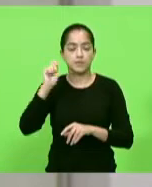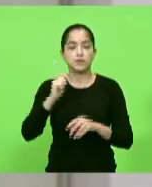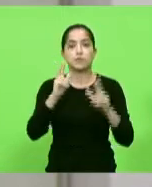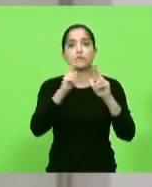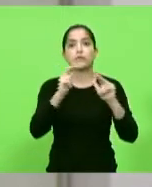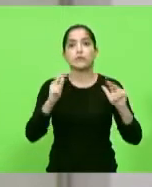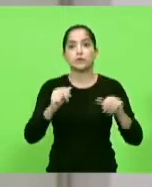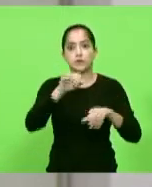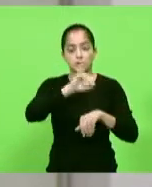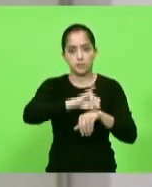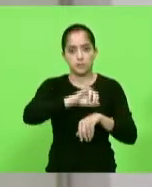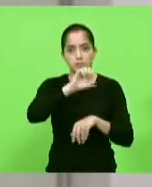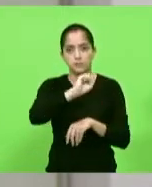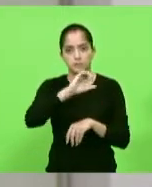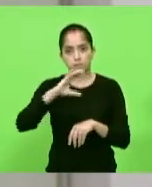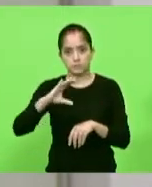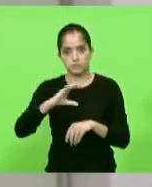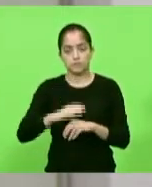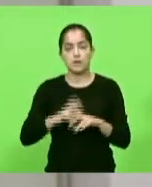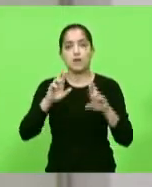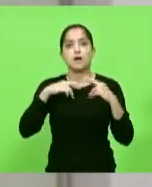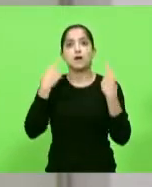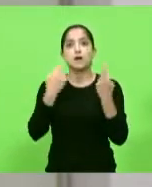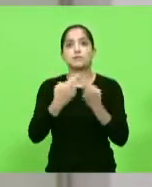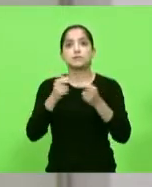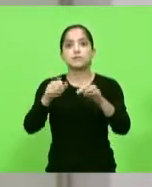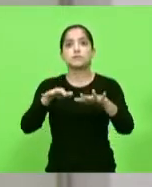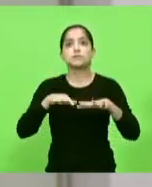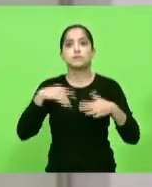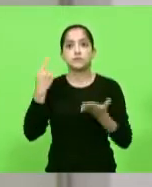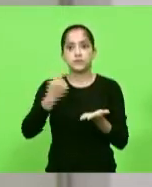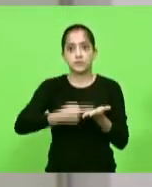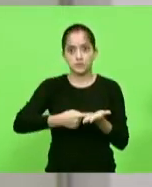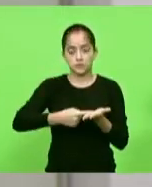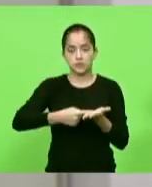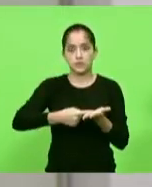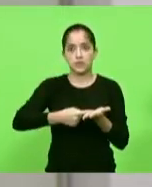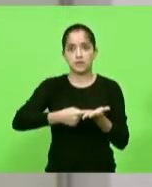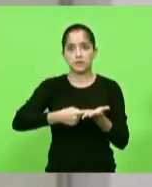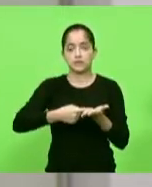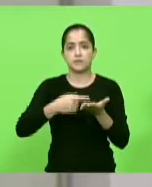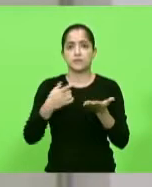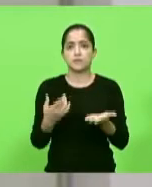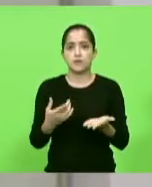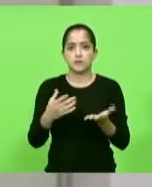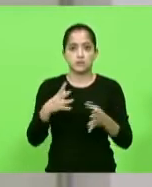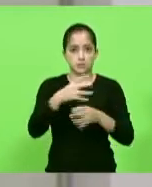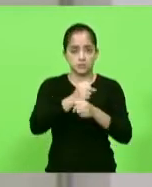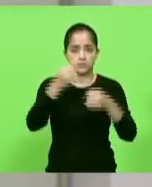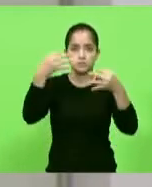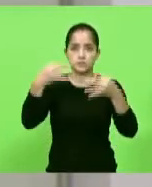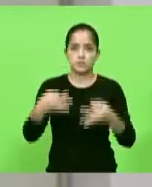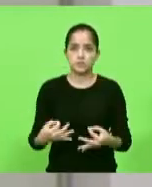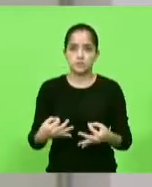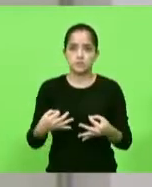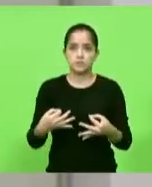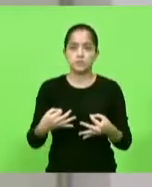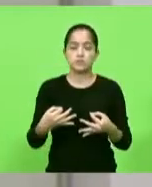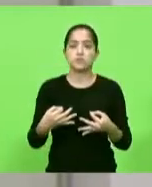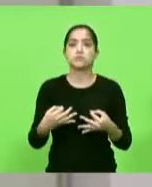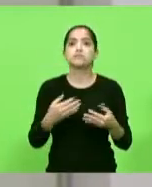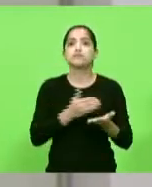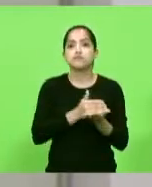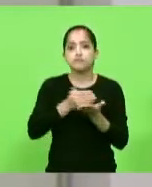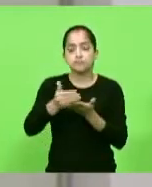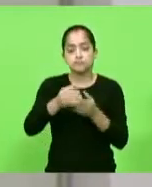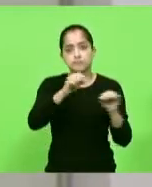nesta cidade de Florianópolis, capital do Estado, reuniu-se a Assembleia Legislativa em sessão ordinária. Havendo o quórum regimental, o senhor presidente